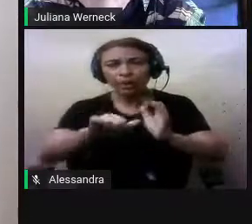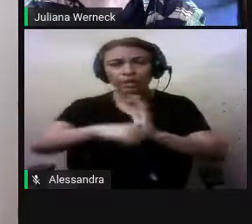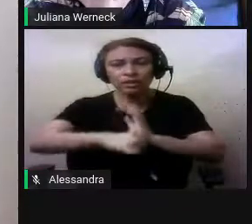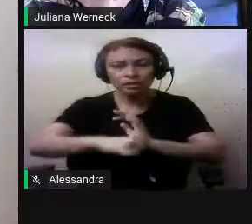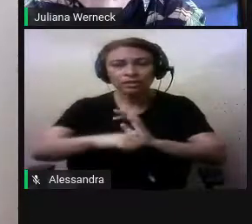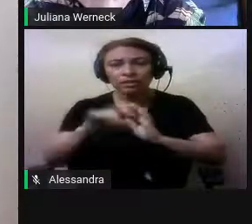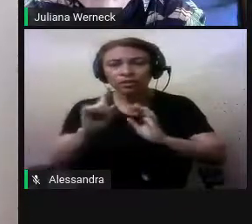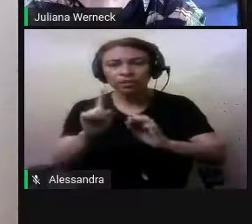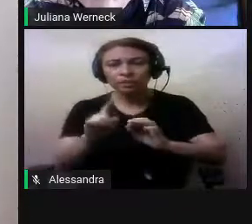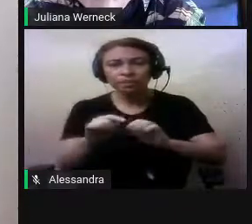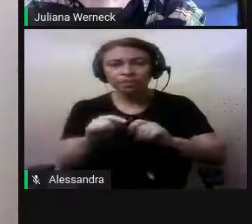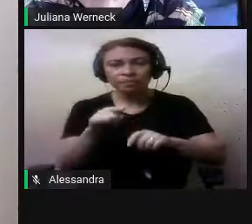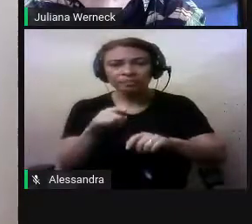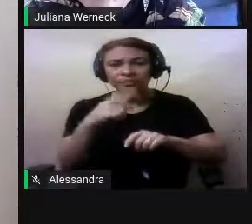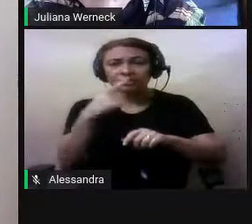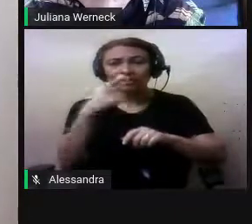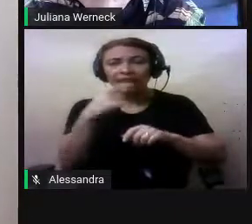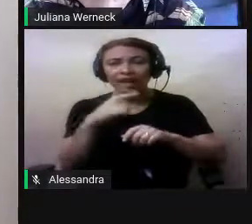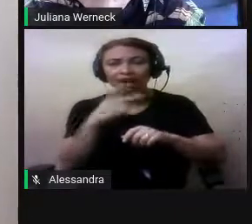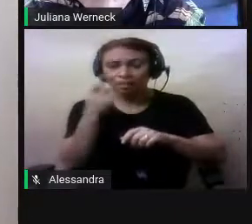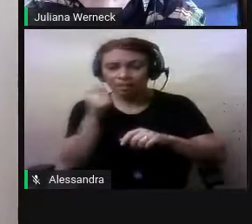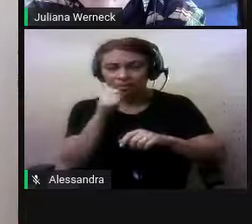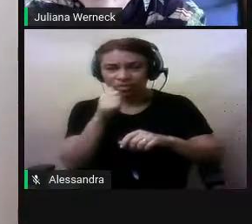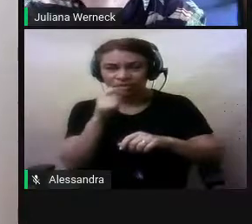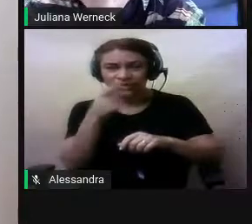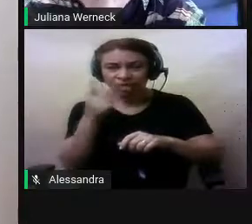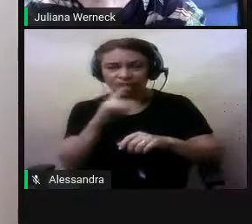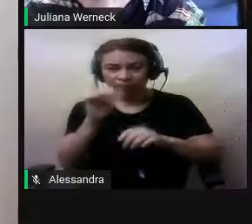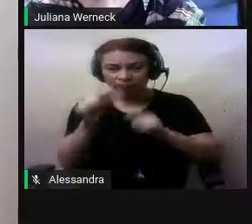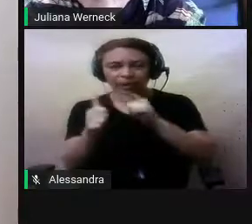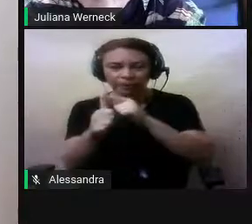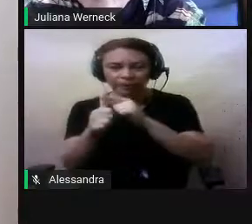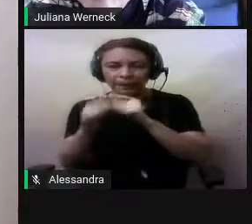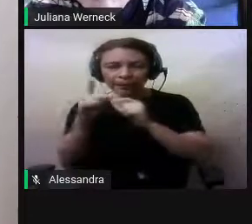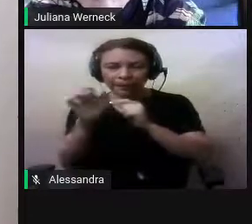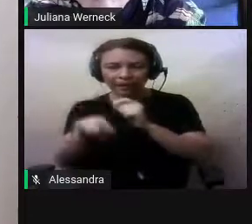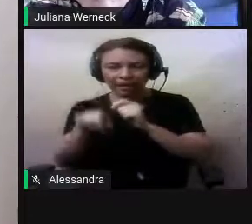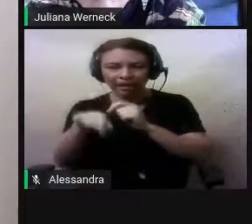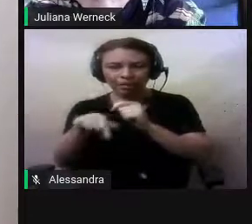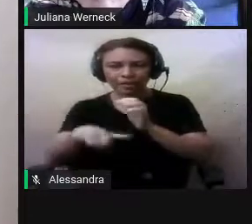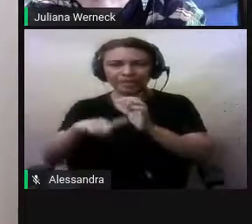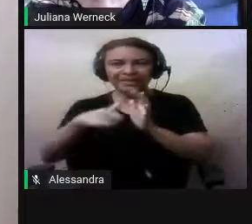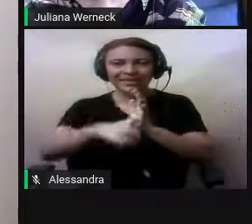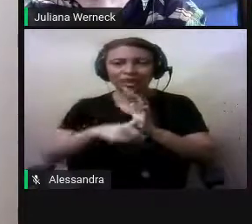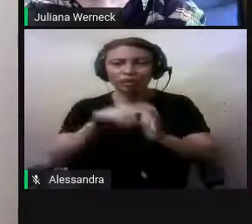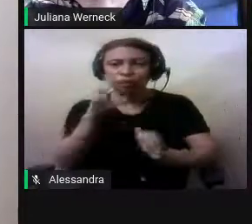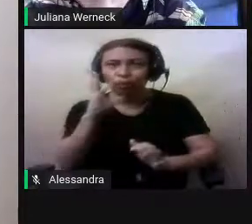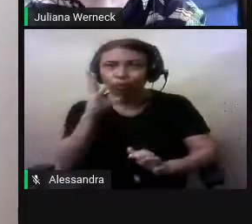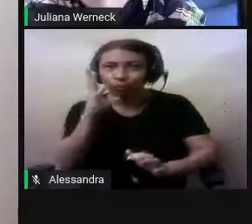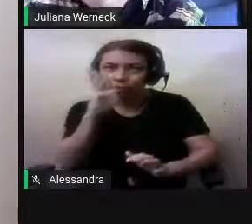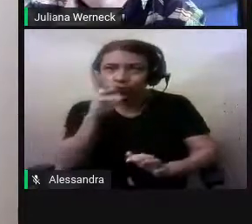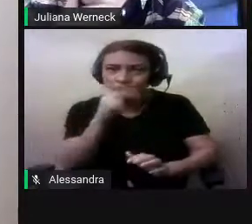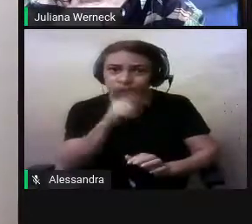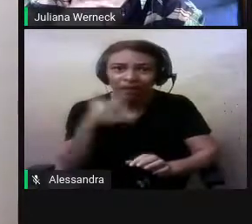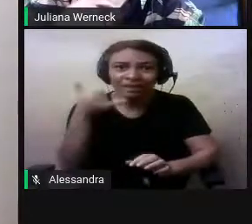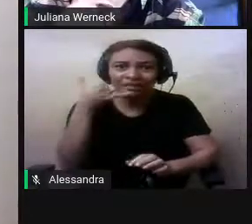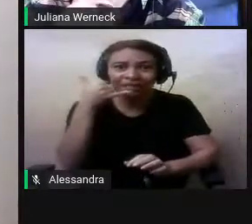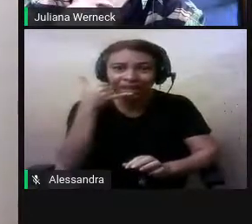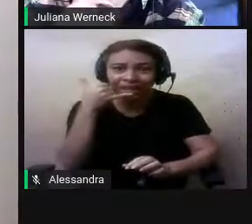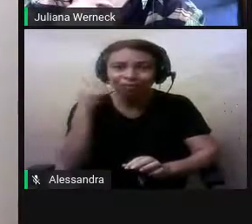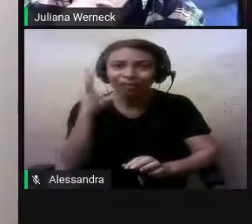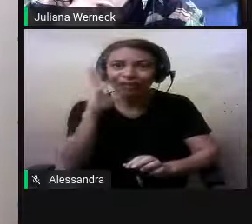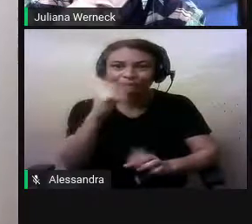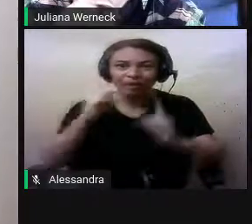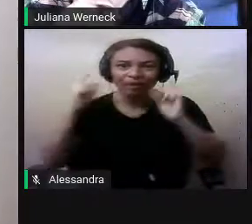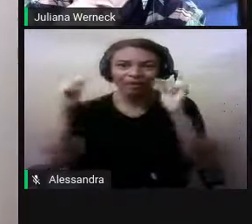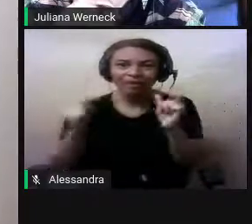falou assim, não, a dela você pega do dedão do pé. Com um tempão no telefone para saber sobre a questão da digital e